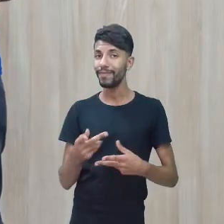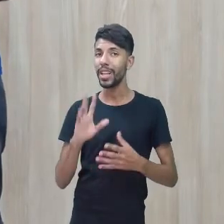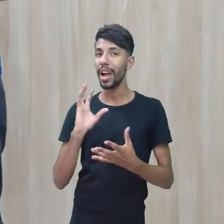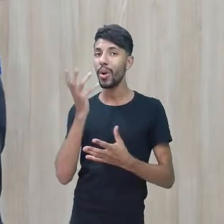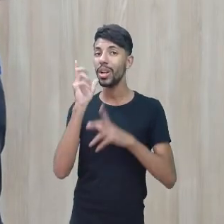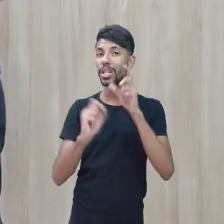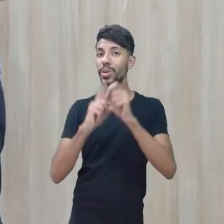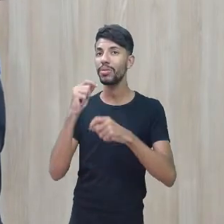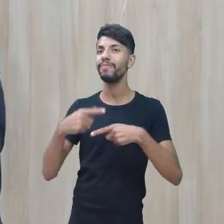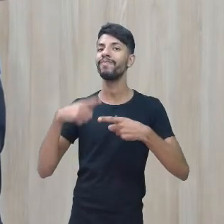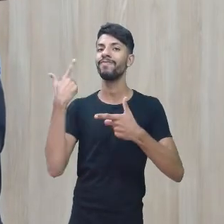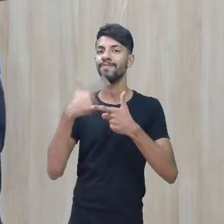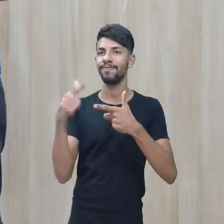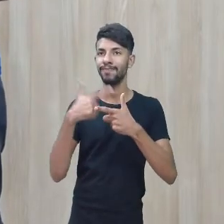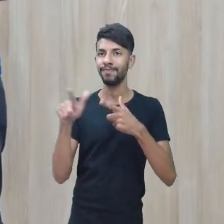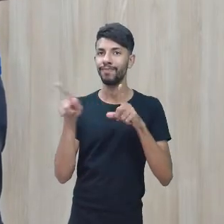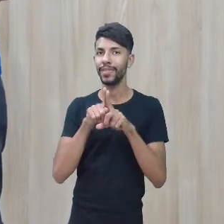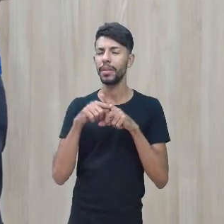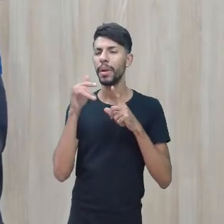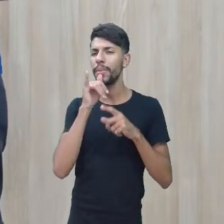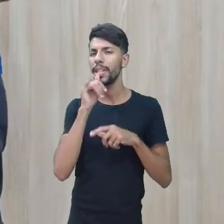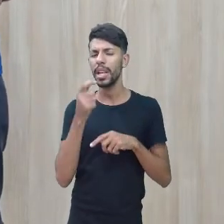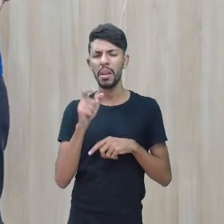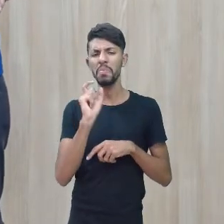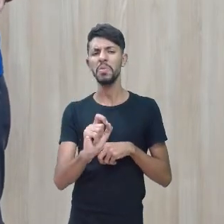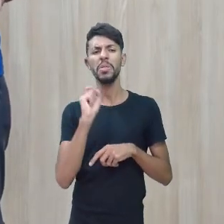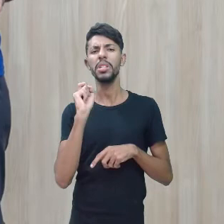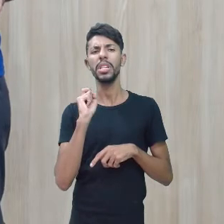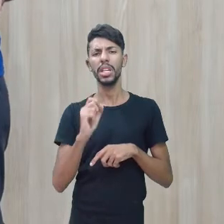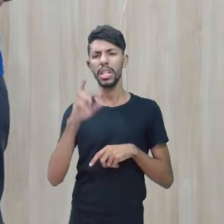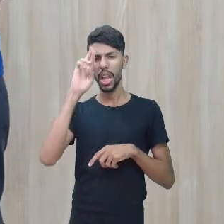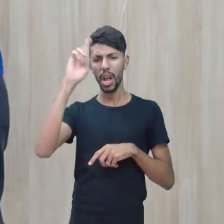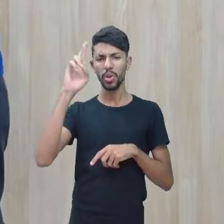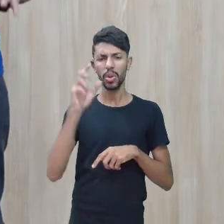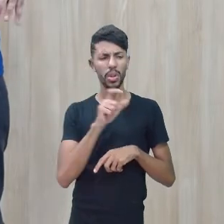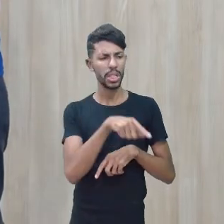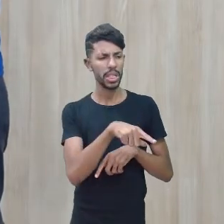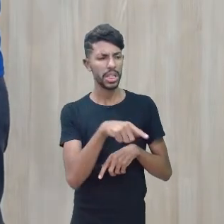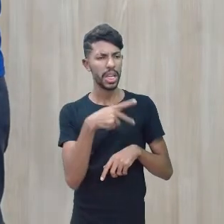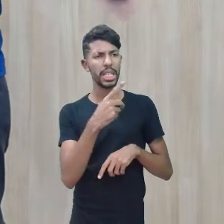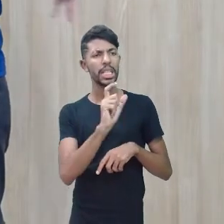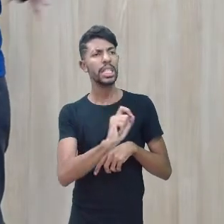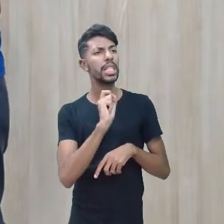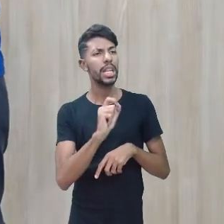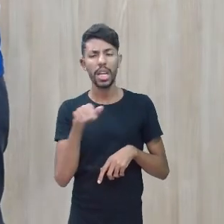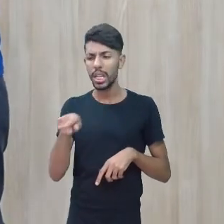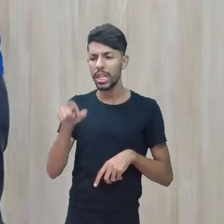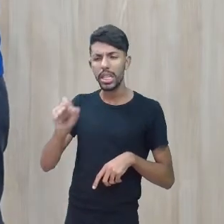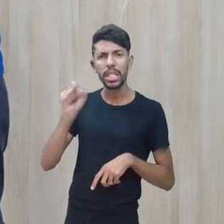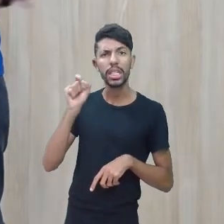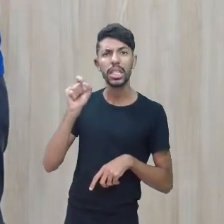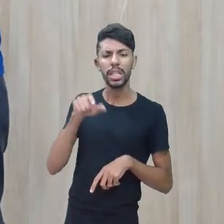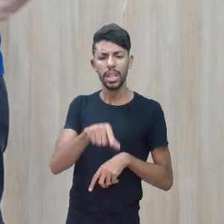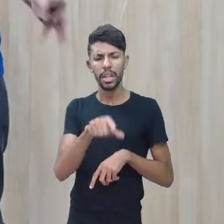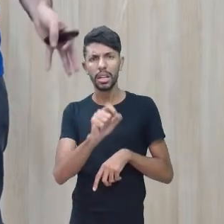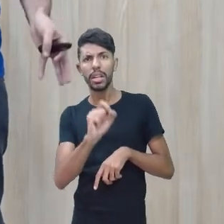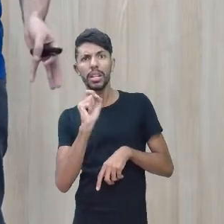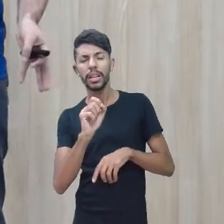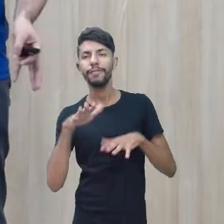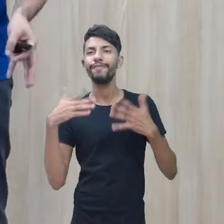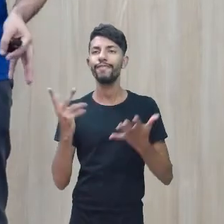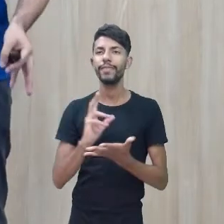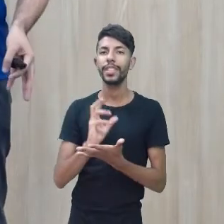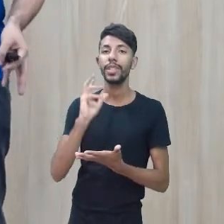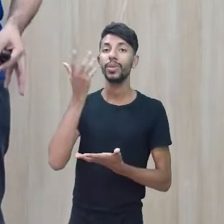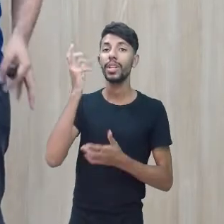é que vai tomar conta? Isso aqui vai ser de quem? Isso aqui vai ser de mais... Aí começa uma série de conflitos, tá